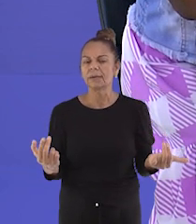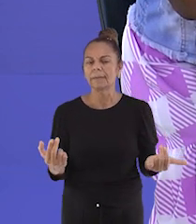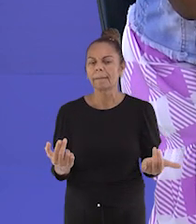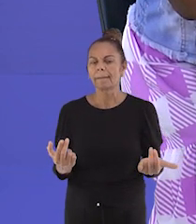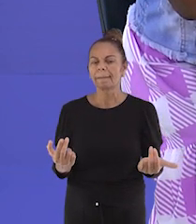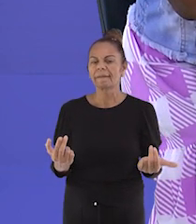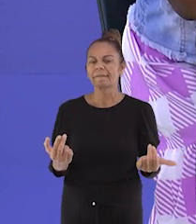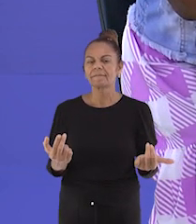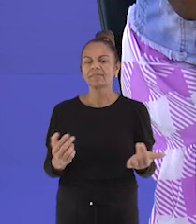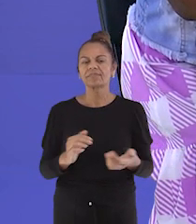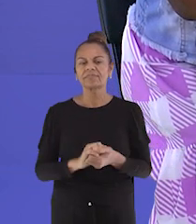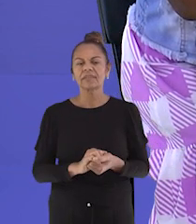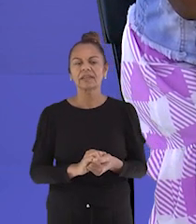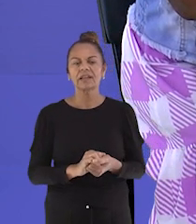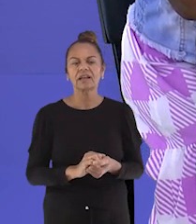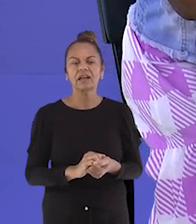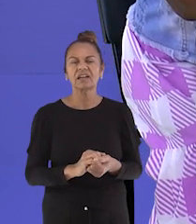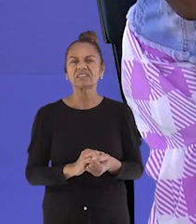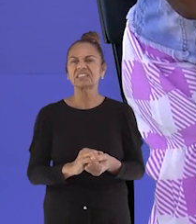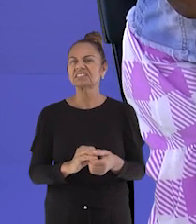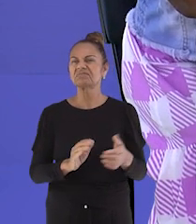Eles... Que época?